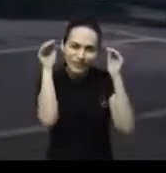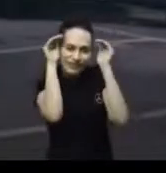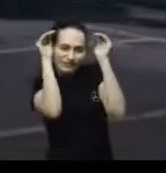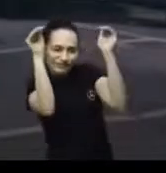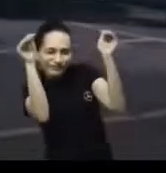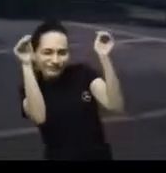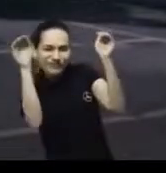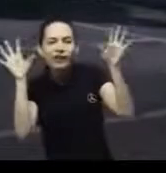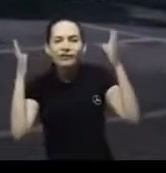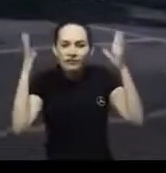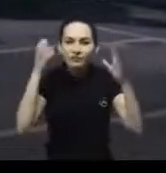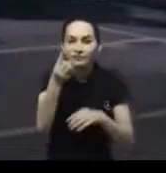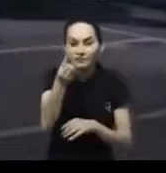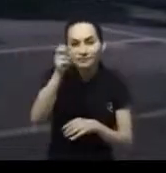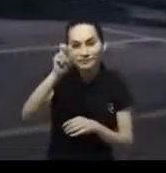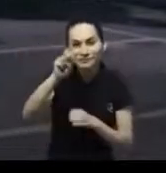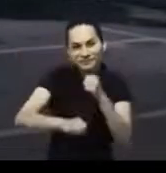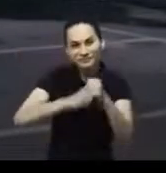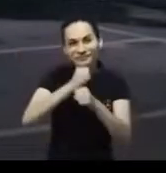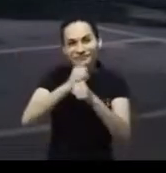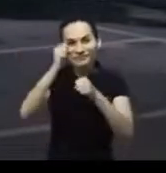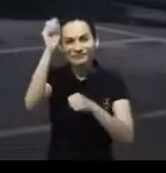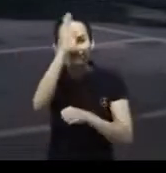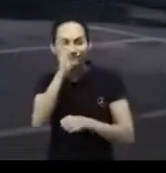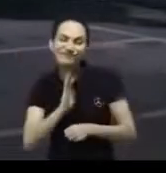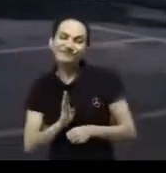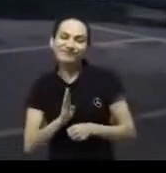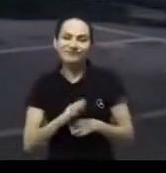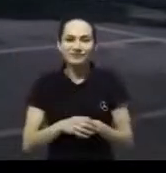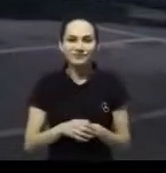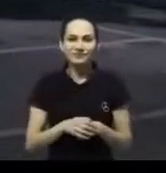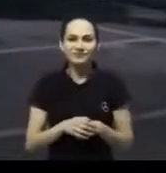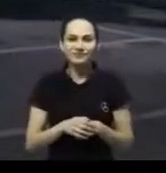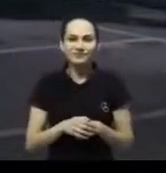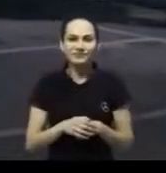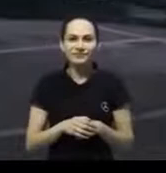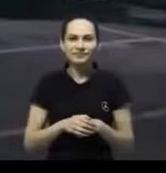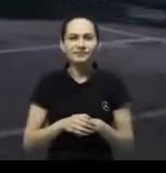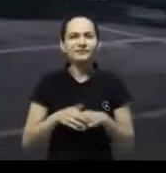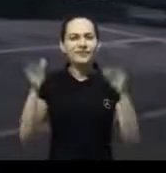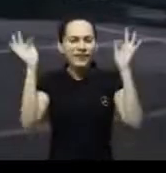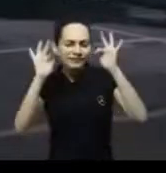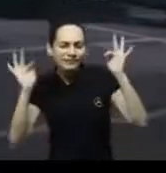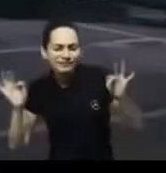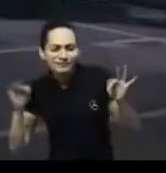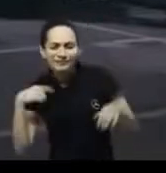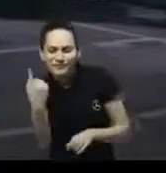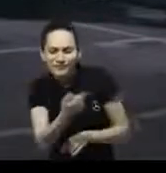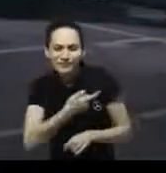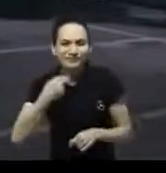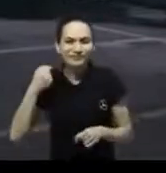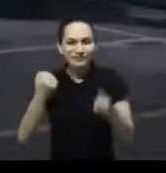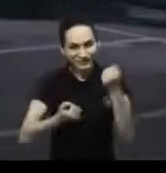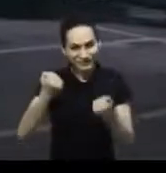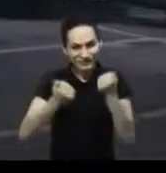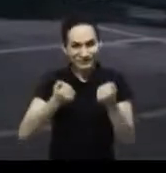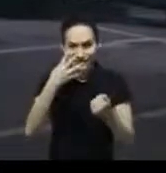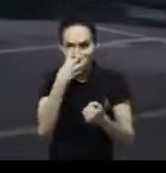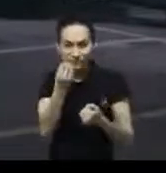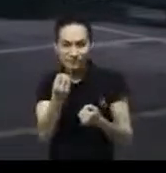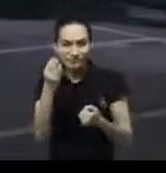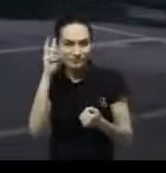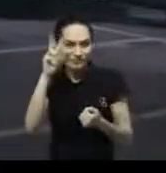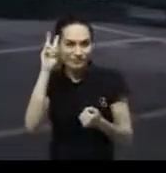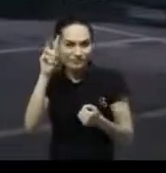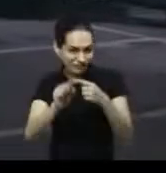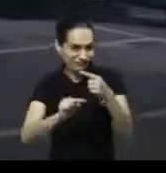comemorar os 65 anos da mercedes-benz no Brasil é uma alegria ter os nossos automóveis e vamos nessa história de